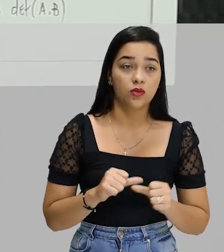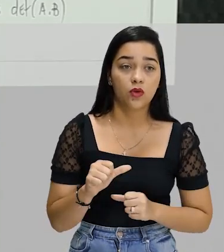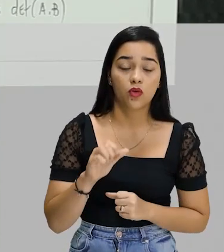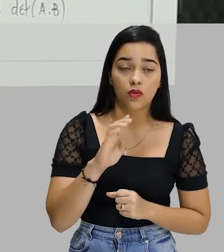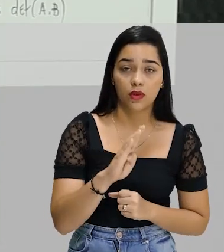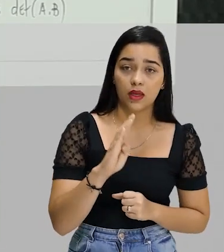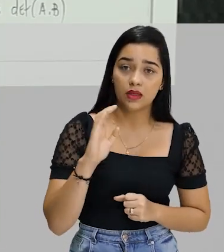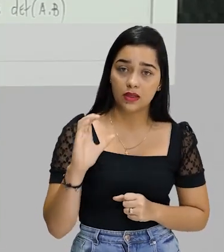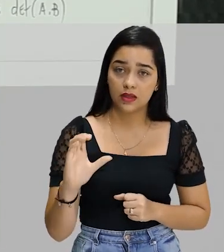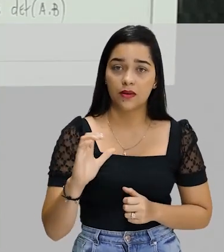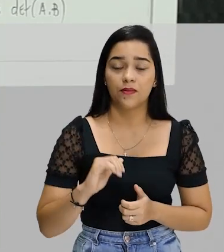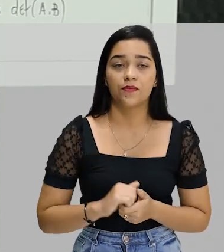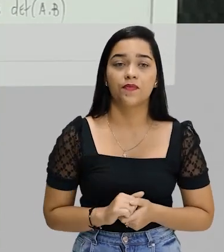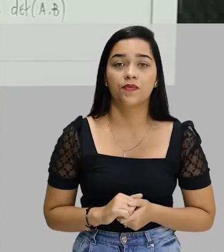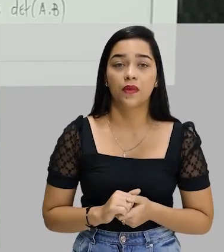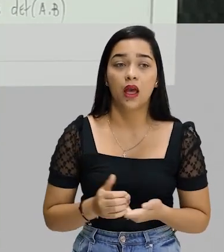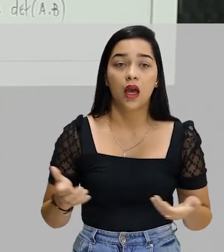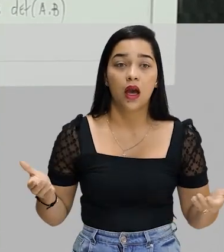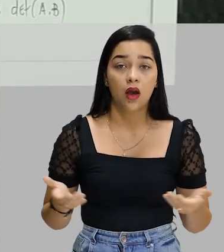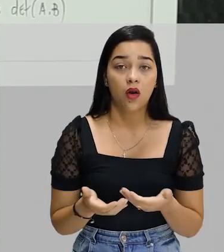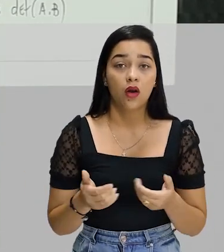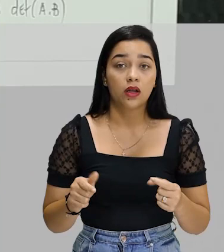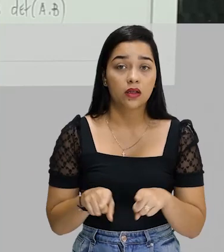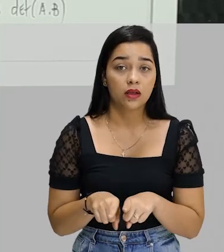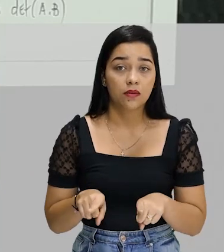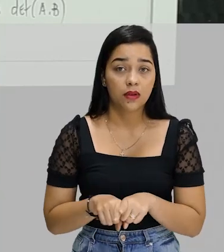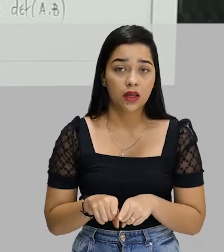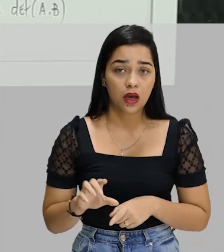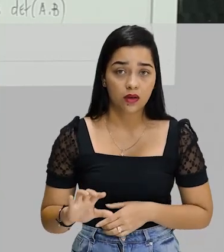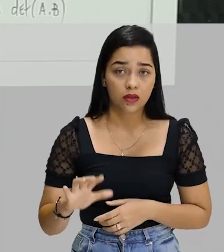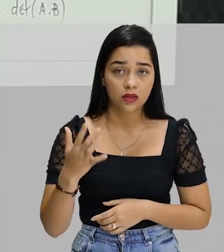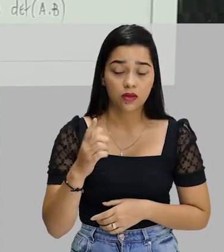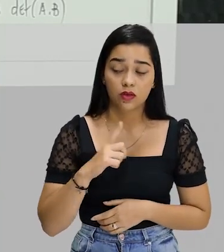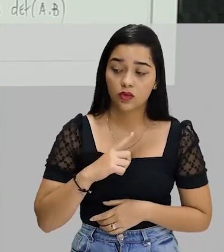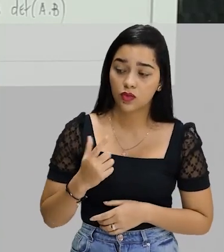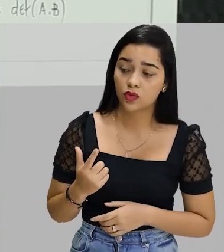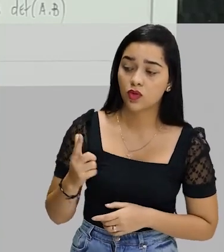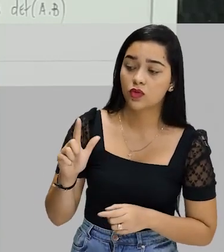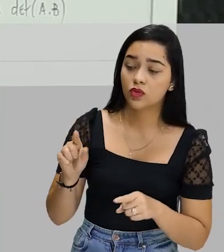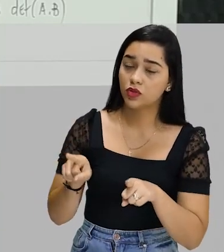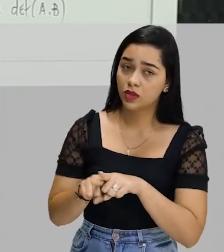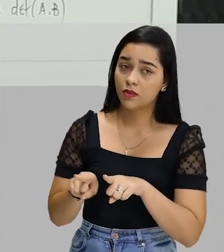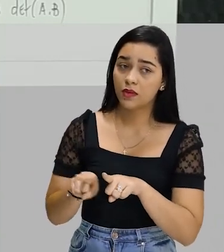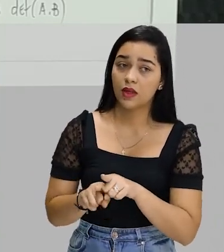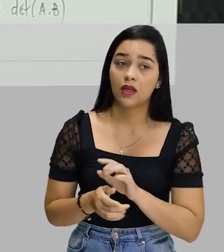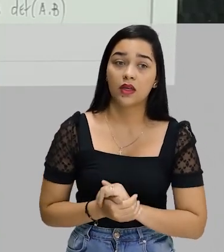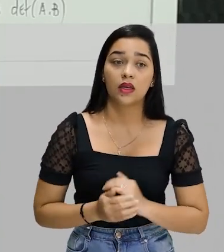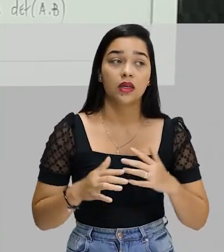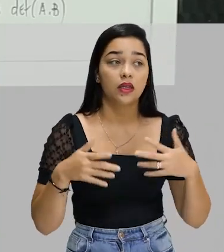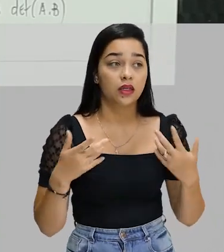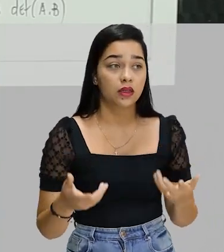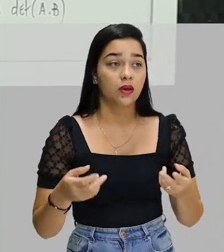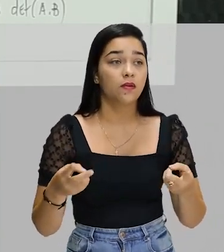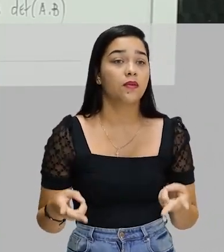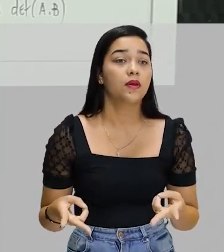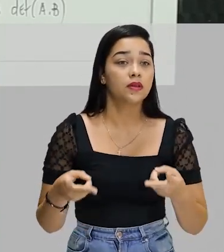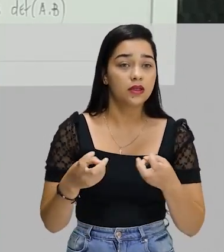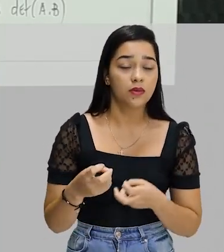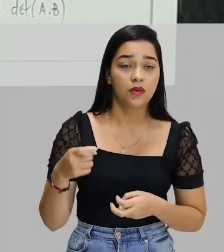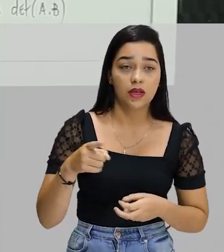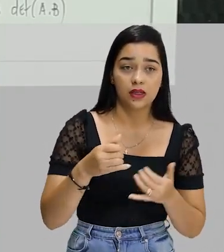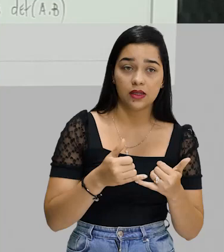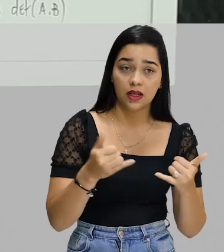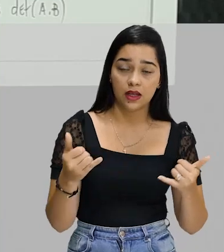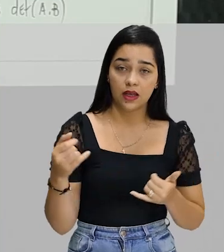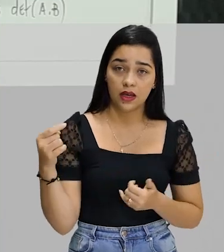B com C. A mesma coisa foi feita com os outros elementos. Ó. Então perceba que essa